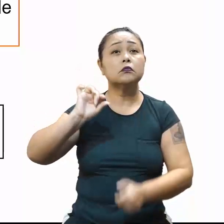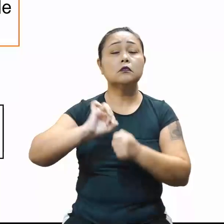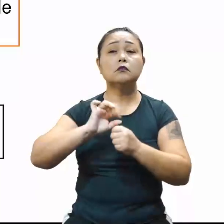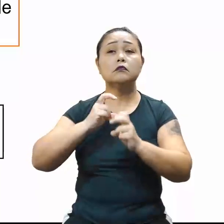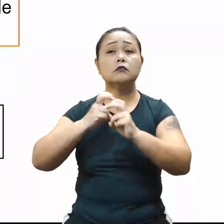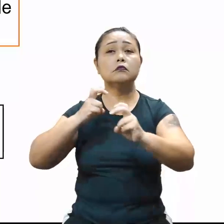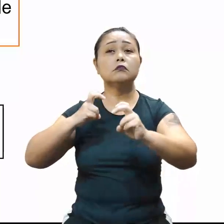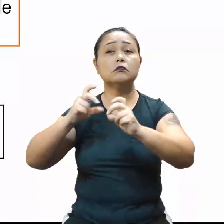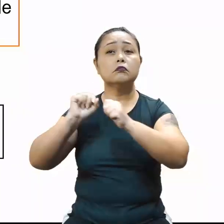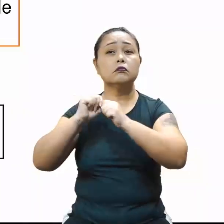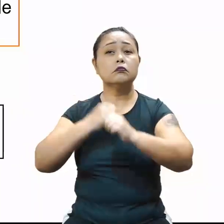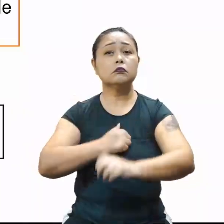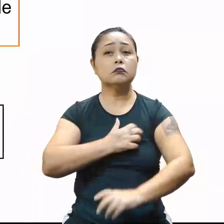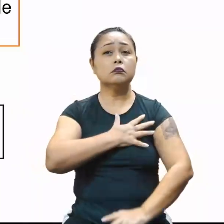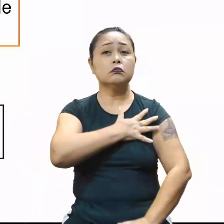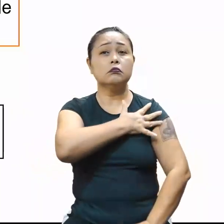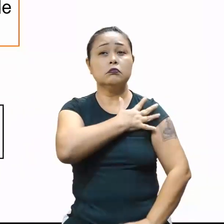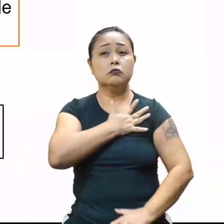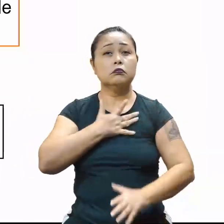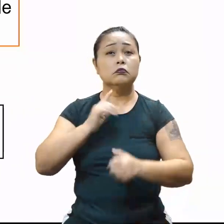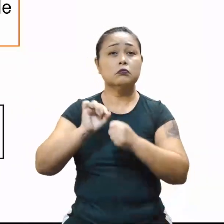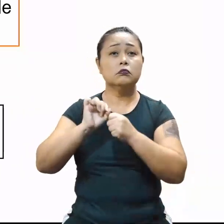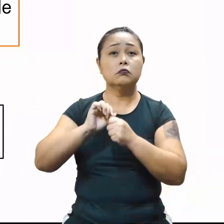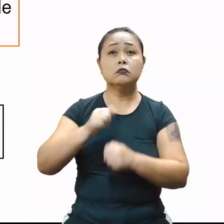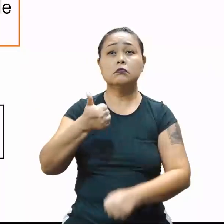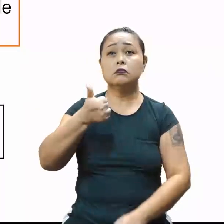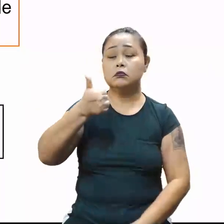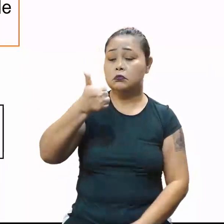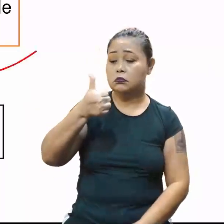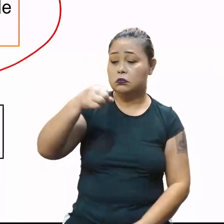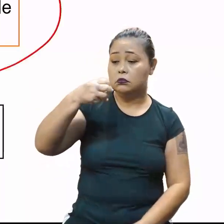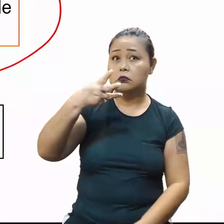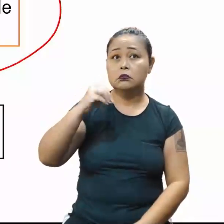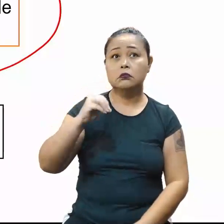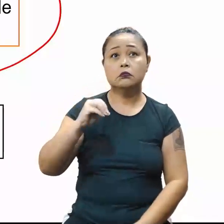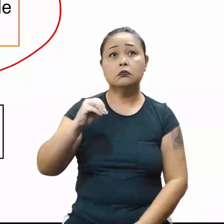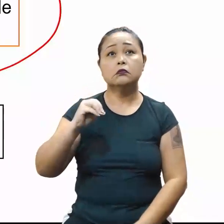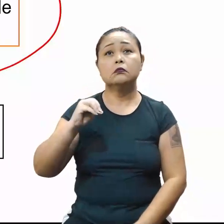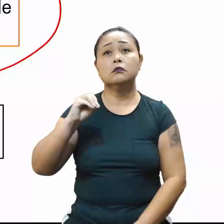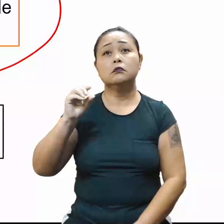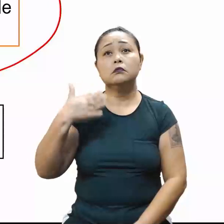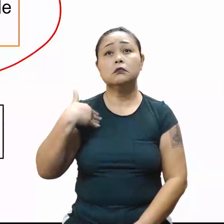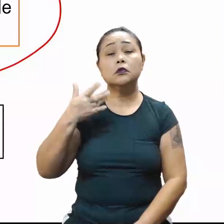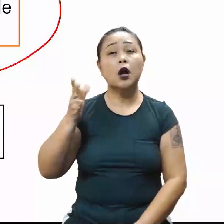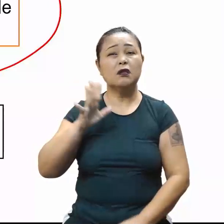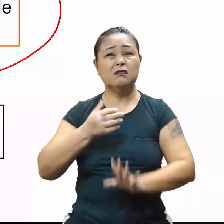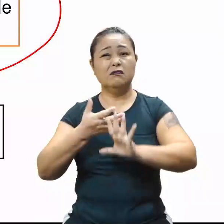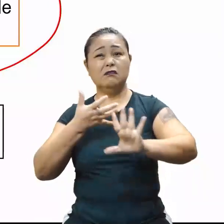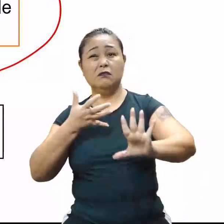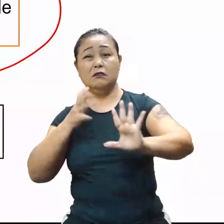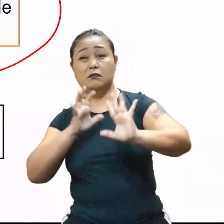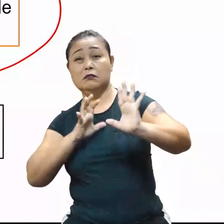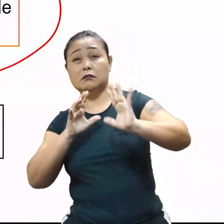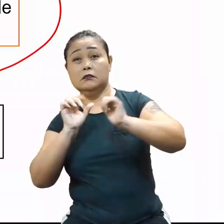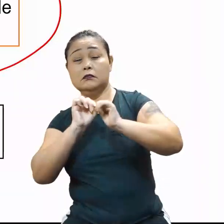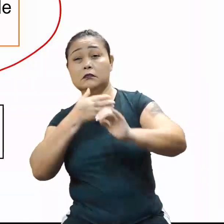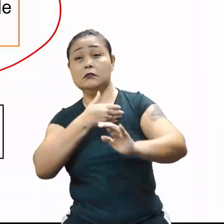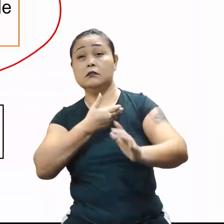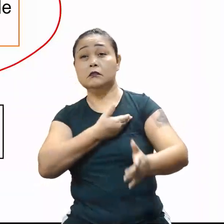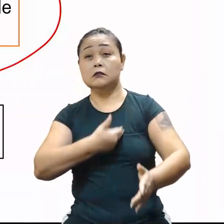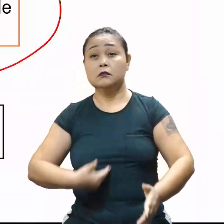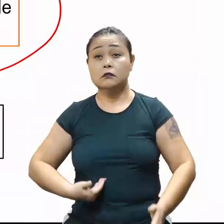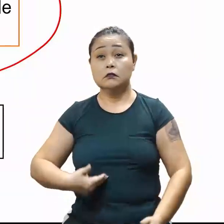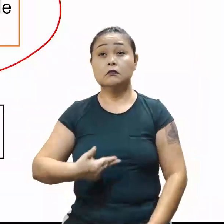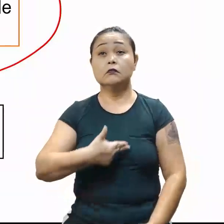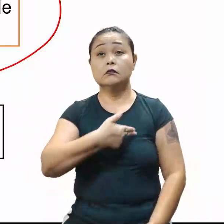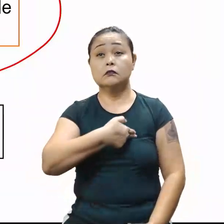Exército. Em 1930, ele vai ter uma divergência aqui de Getúlio Vargas e ele vai ser preso pelo governo de Getúlio